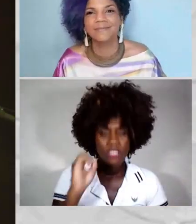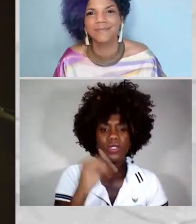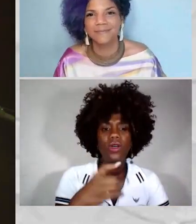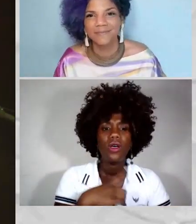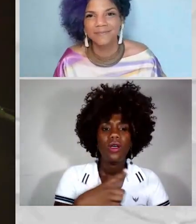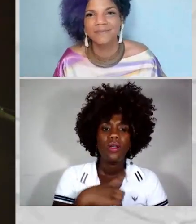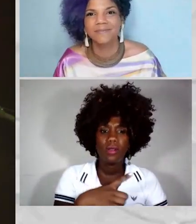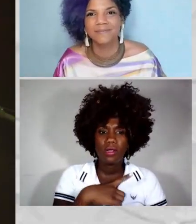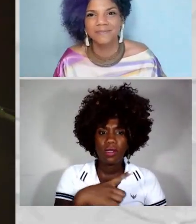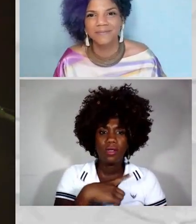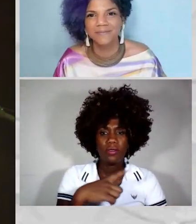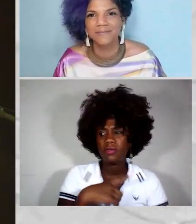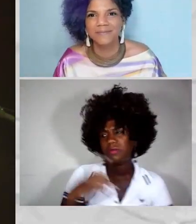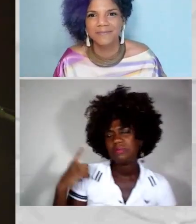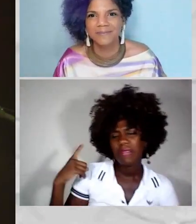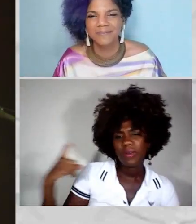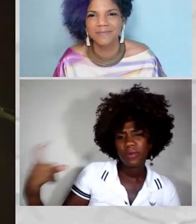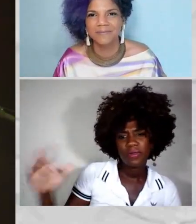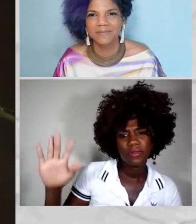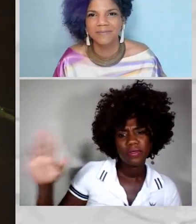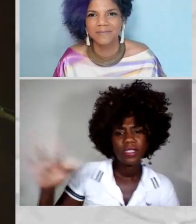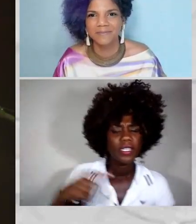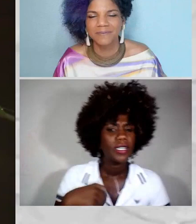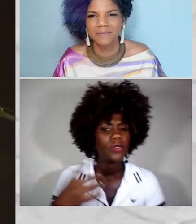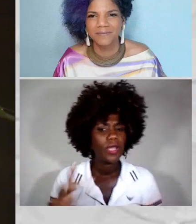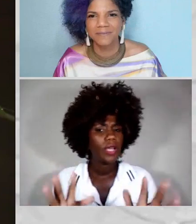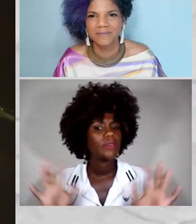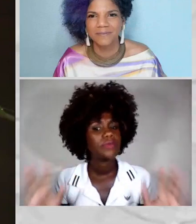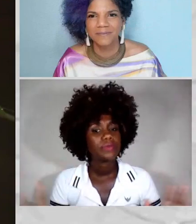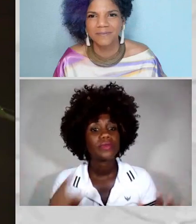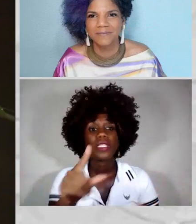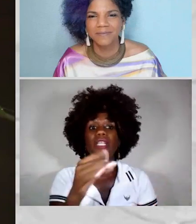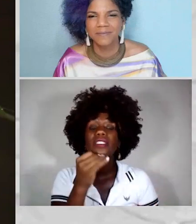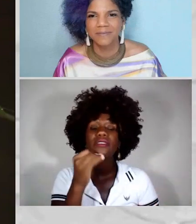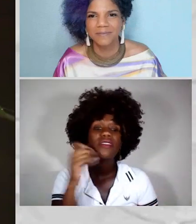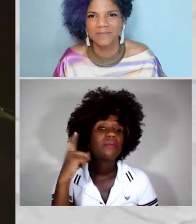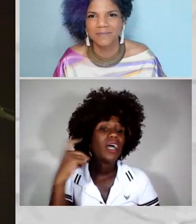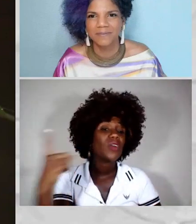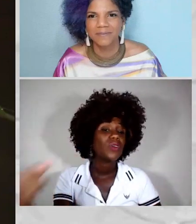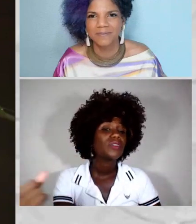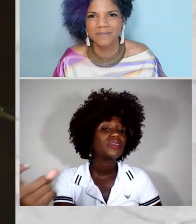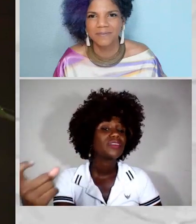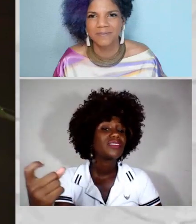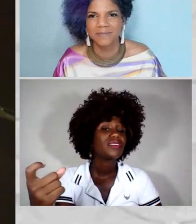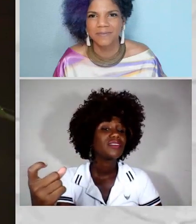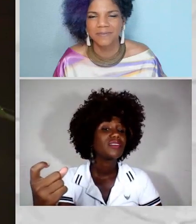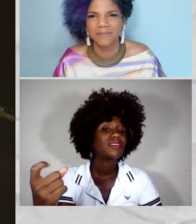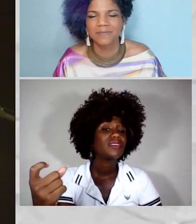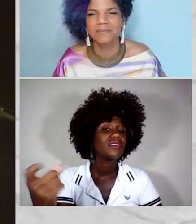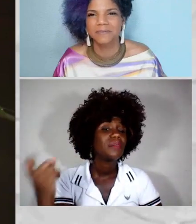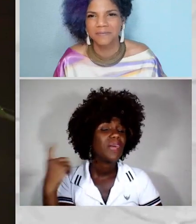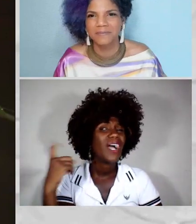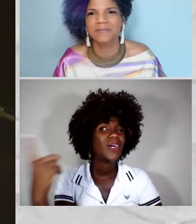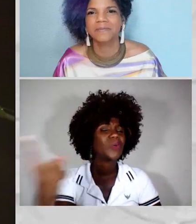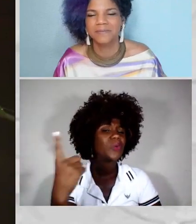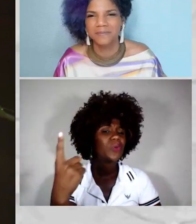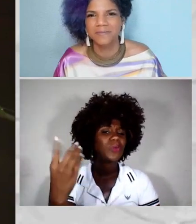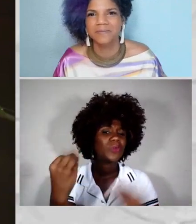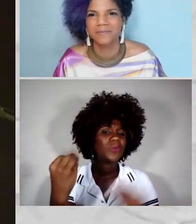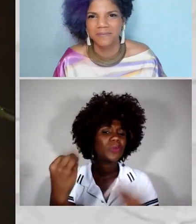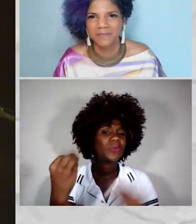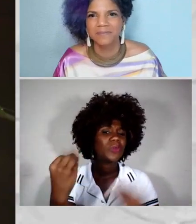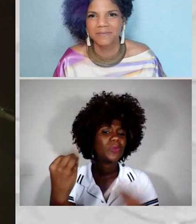muito alta no canto, eu não fico, independente de que música seja. Porque se ela estiver muito alta, ela chega com muita... Com